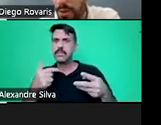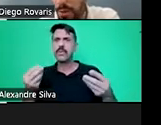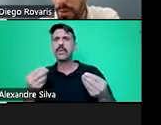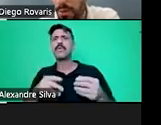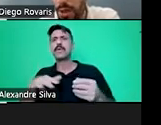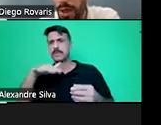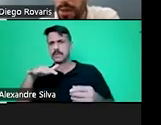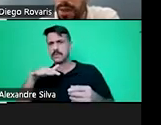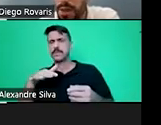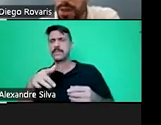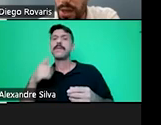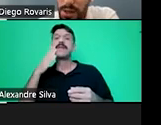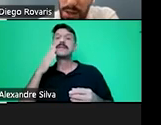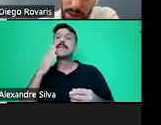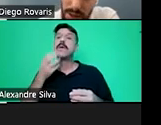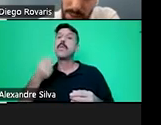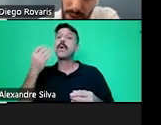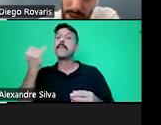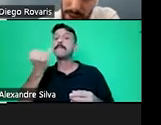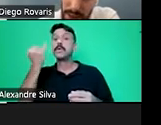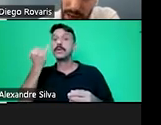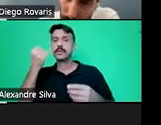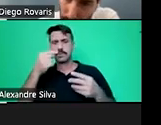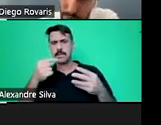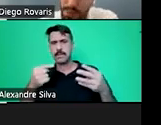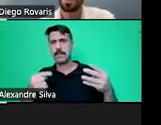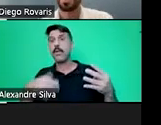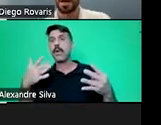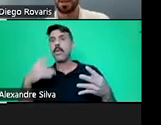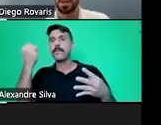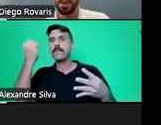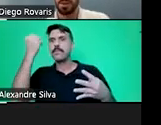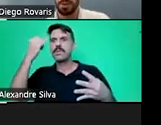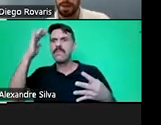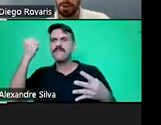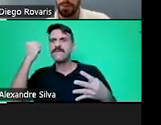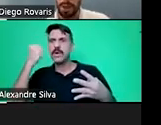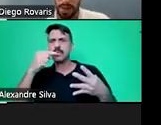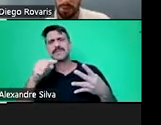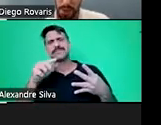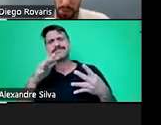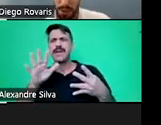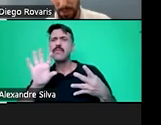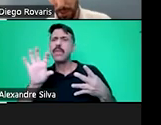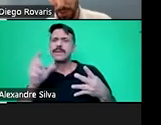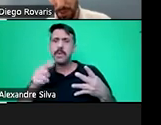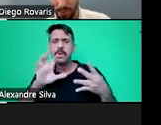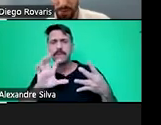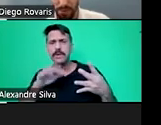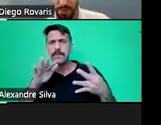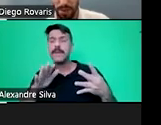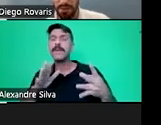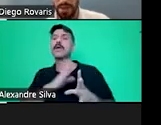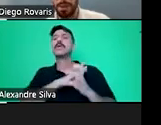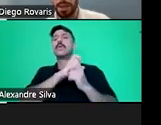tem o peso de cada variante genética, e na nossa amostra alvo, a gente consegue computar o score a